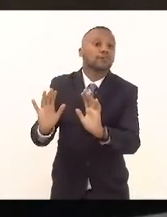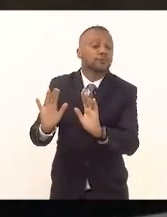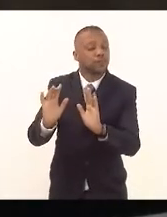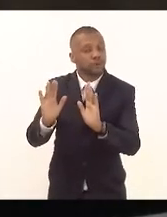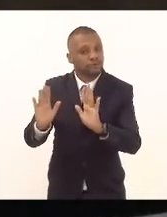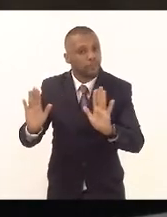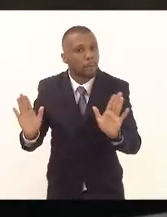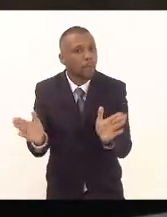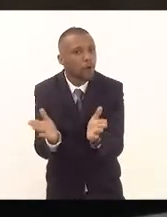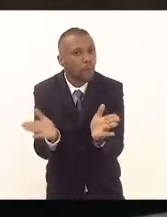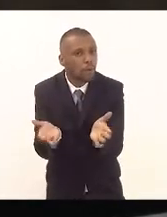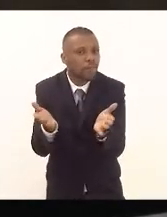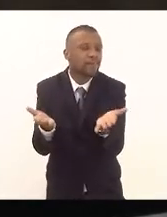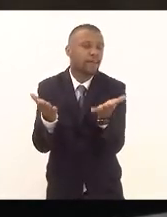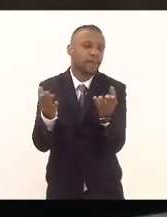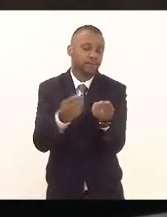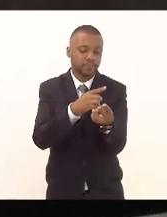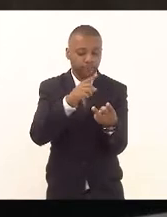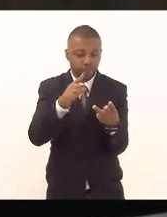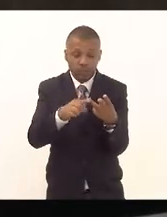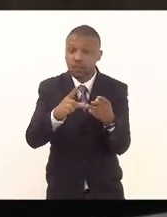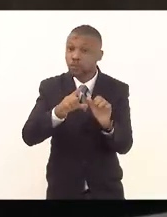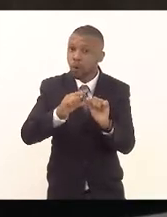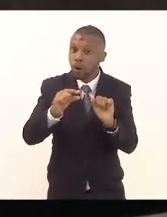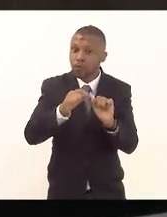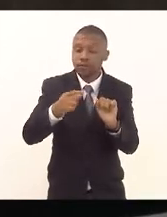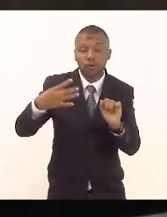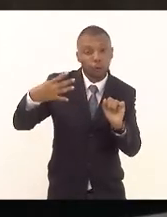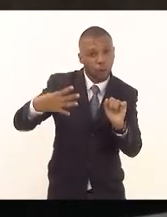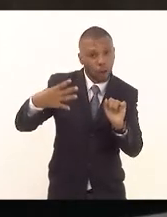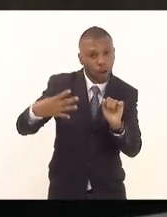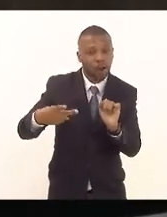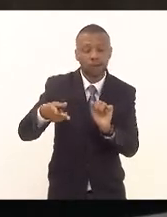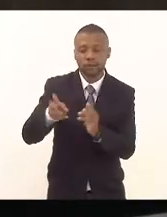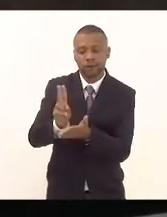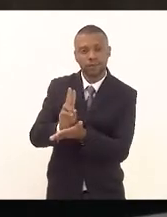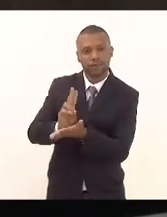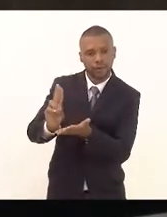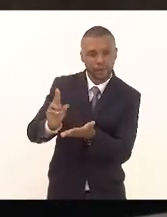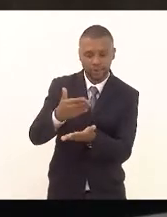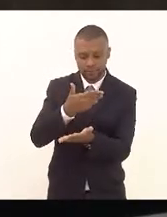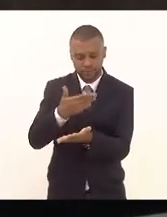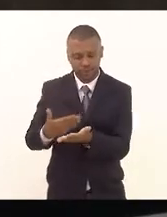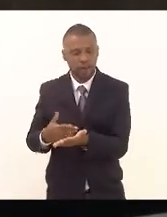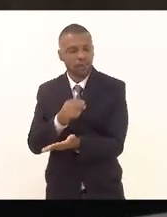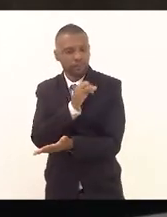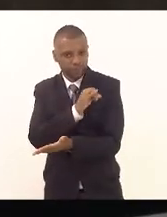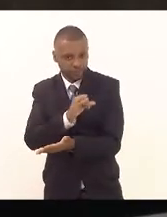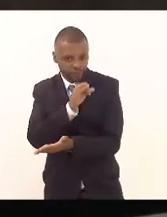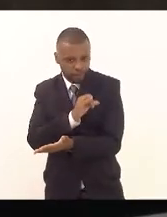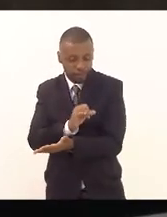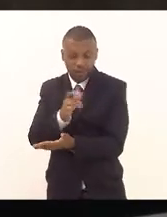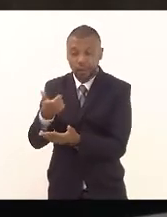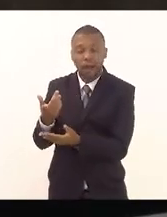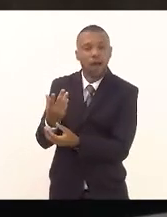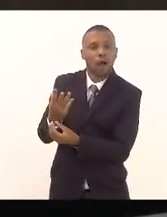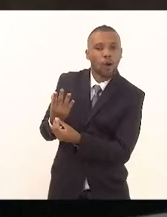poderá promover. E no artigo 4º, a Universidade do Estado do Rio de Janeiro, UERJ,